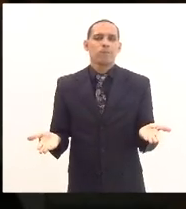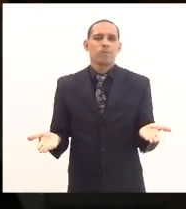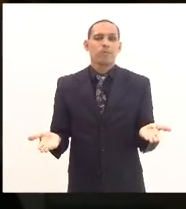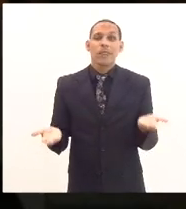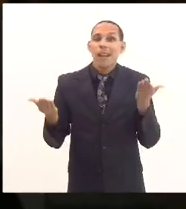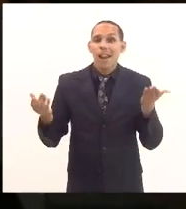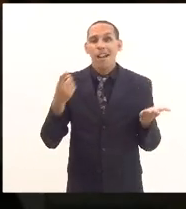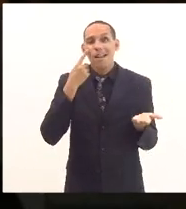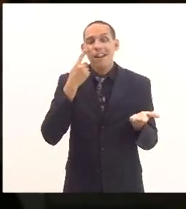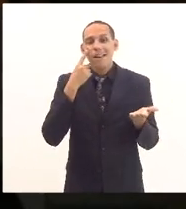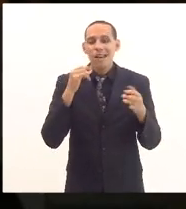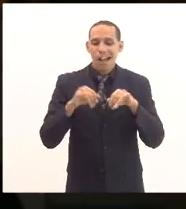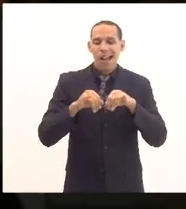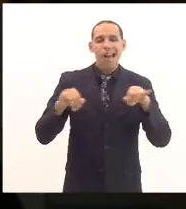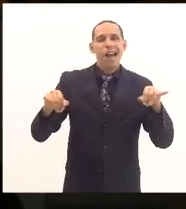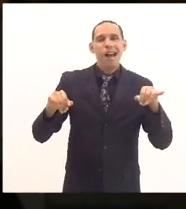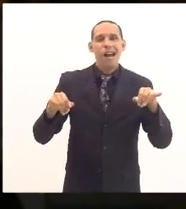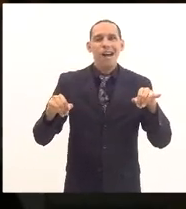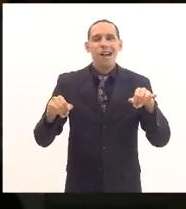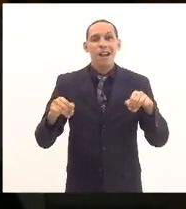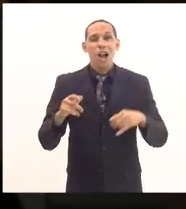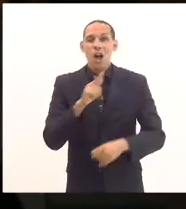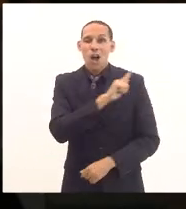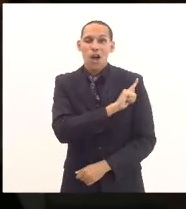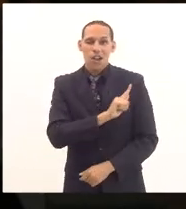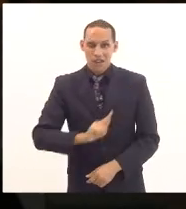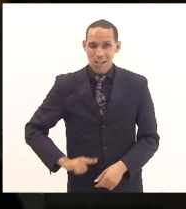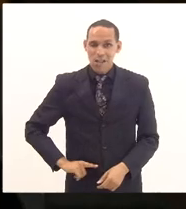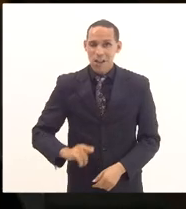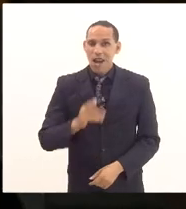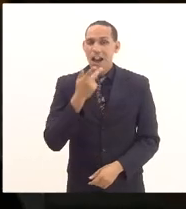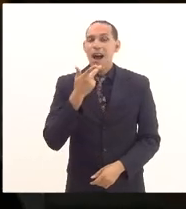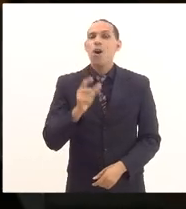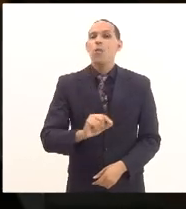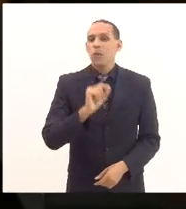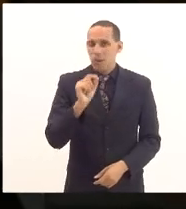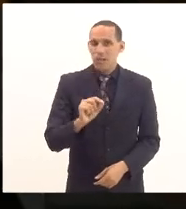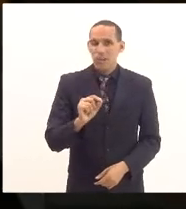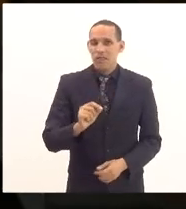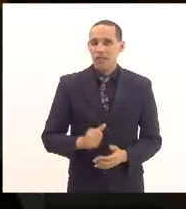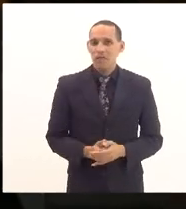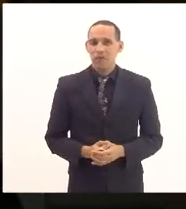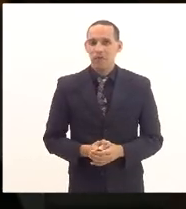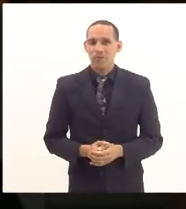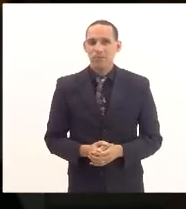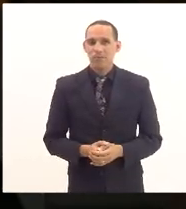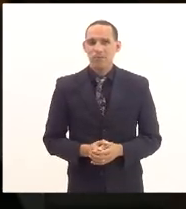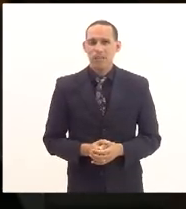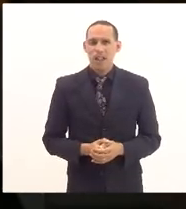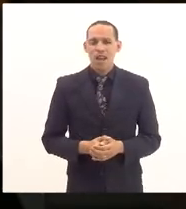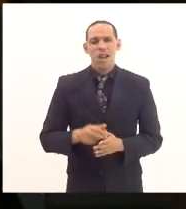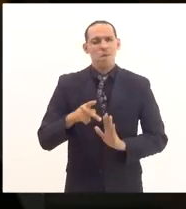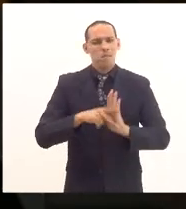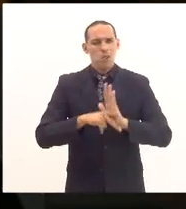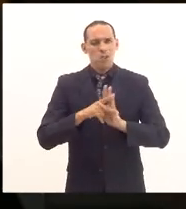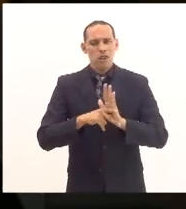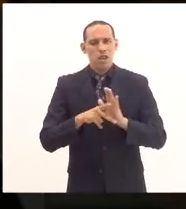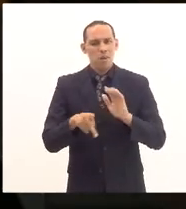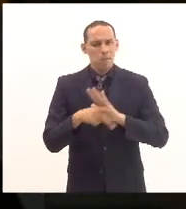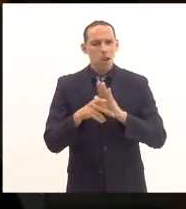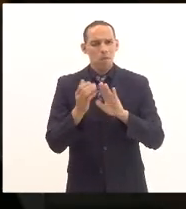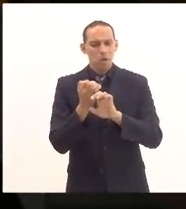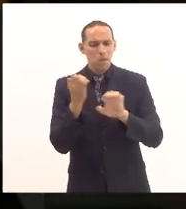noticiário e vejo que a última declaração do governador, que está fazendo um contratado, um projeto final de engenharia, que ia